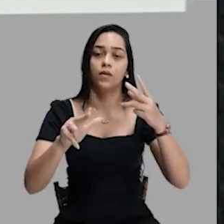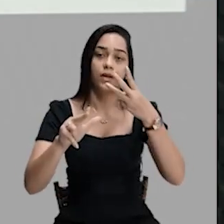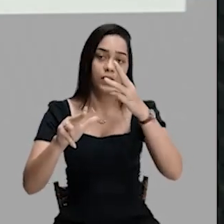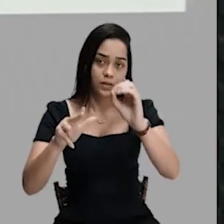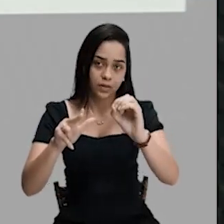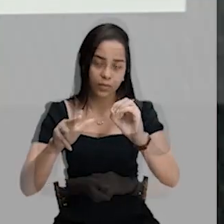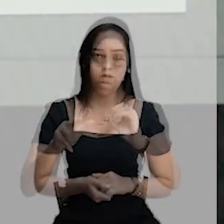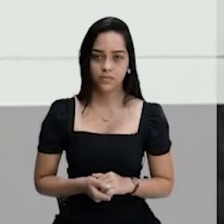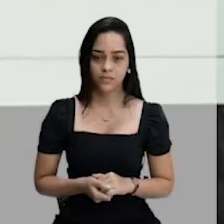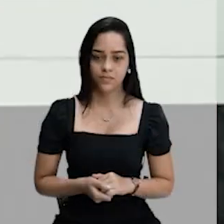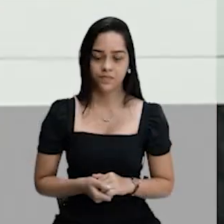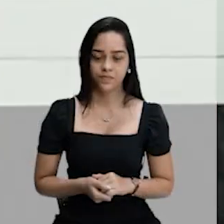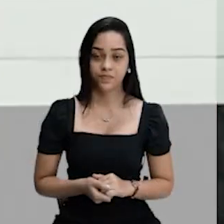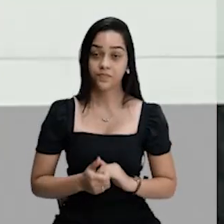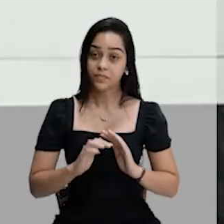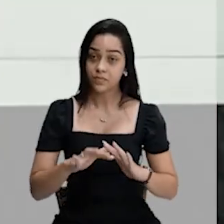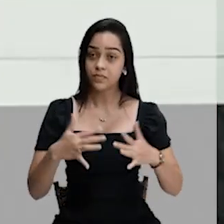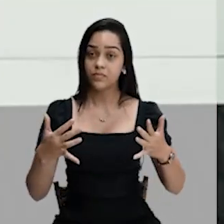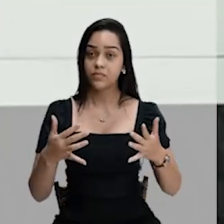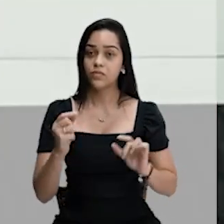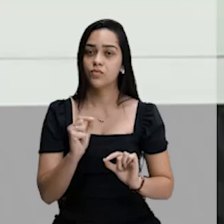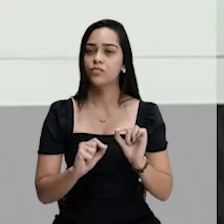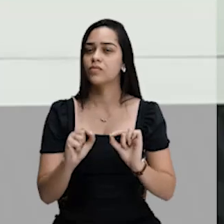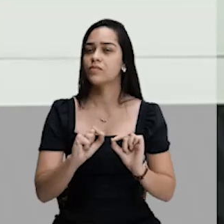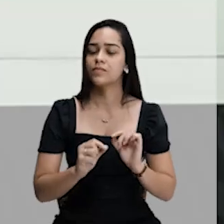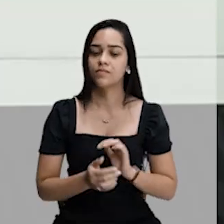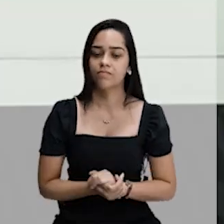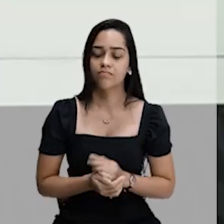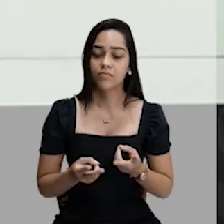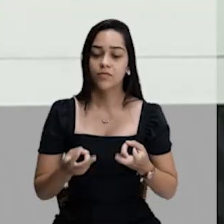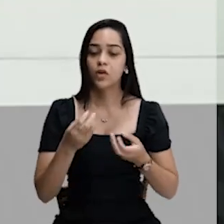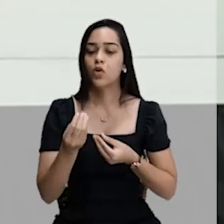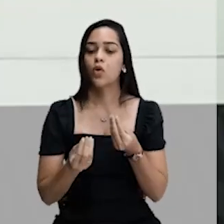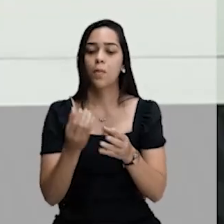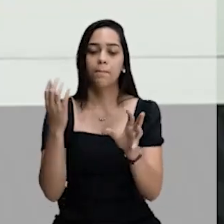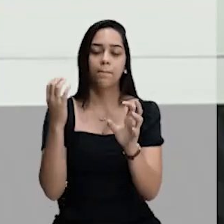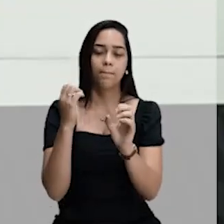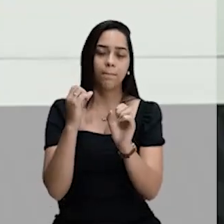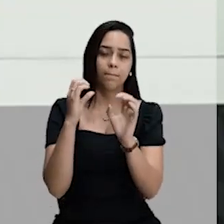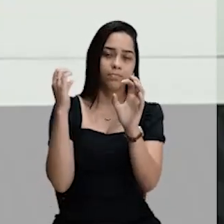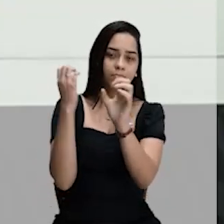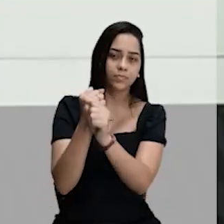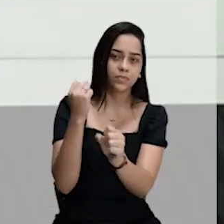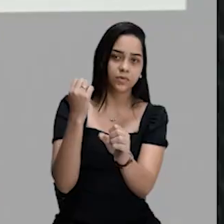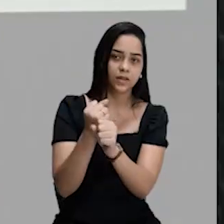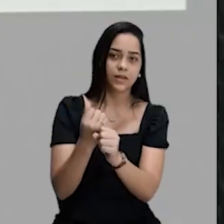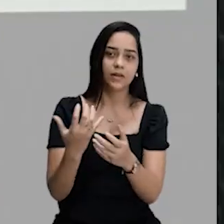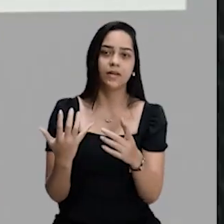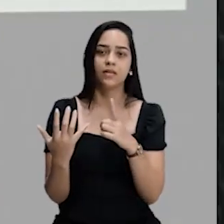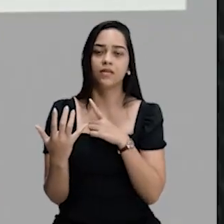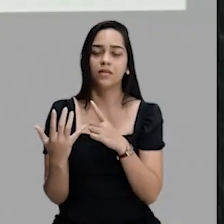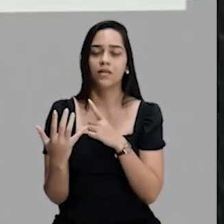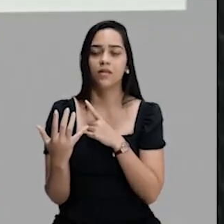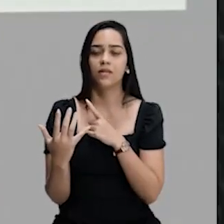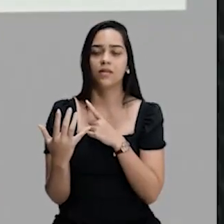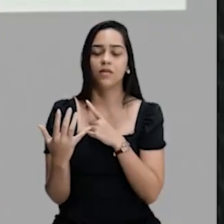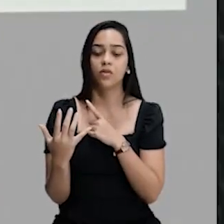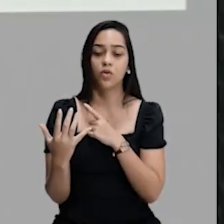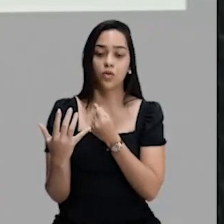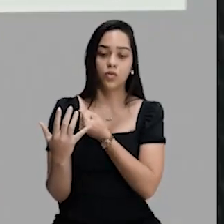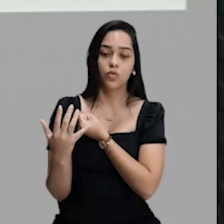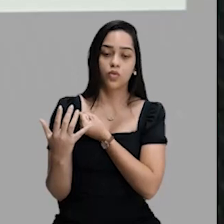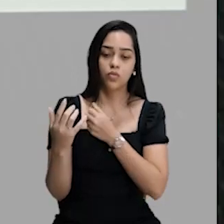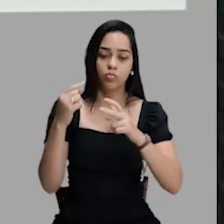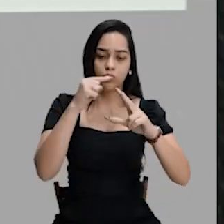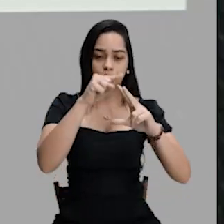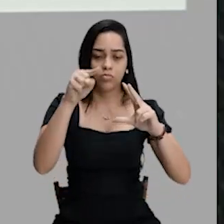30. Então, galera, vamos lá, olha só. Vamos ver como é que a gente pode calcular, certo? Aqui, o número de